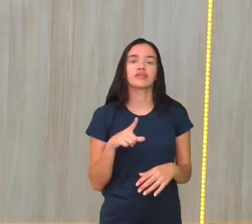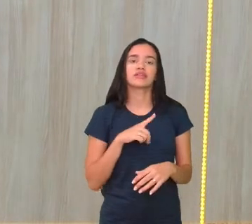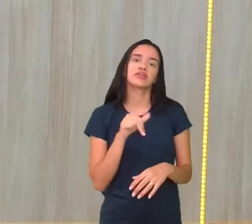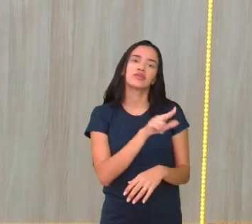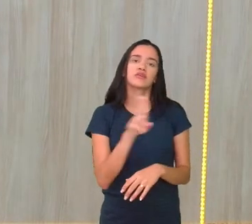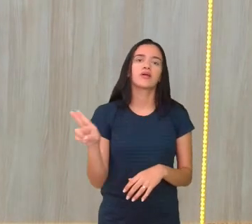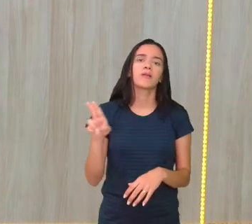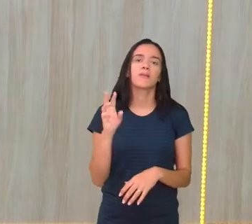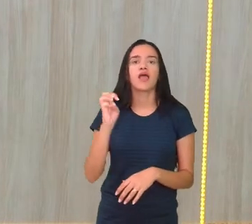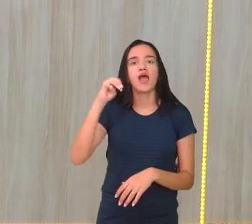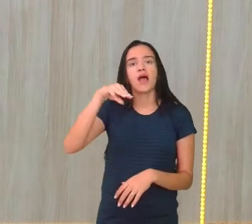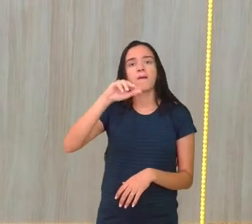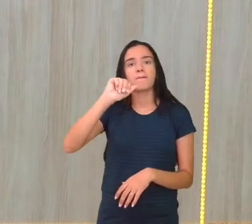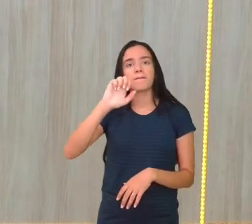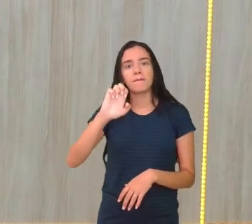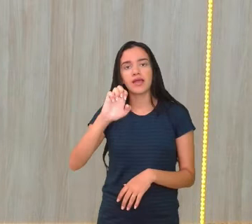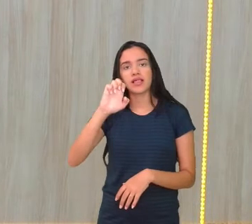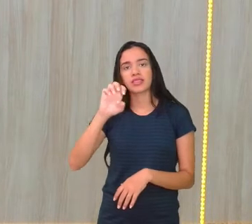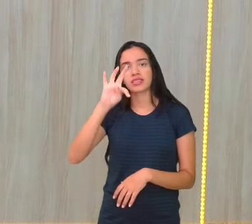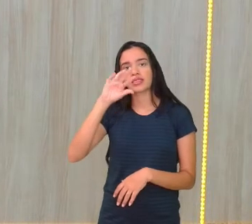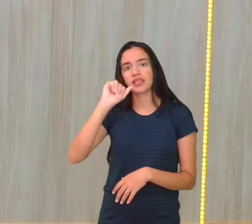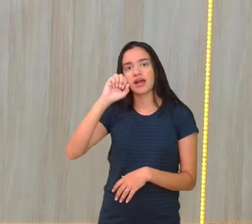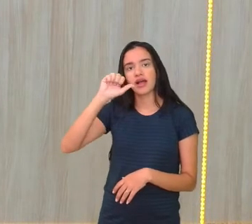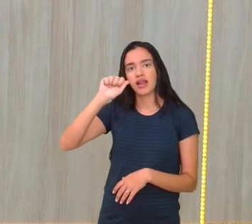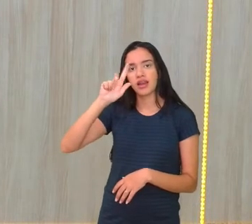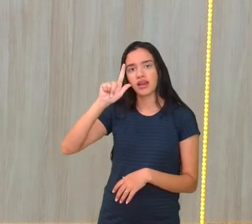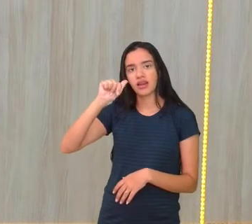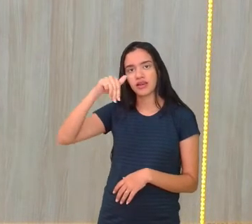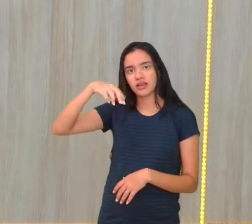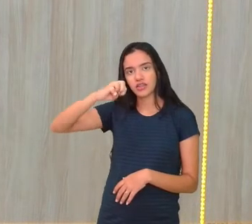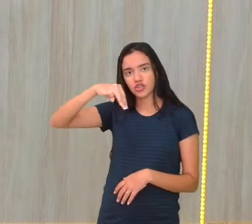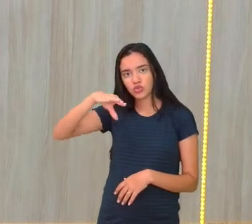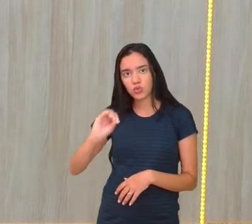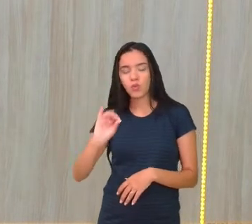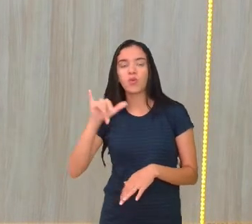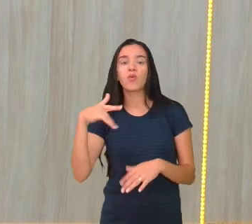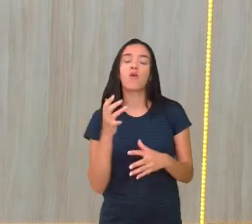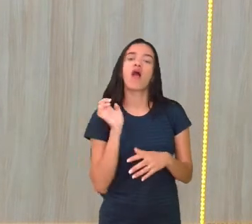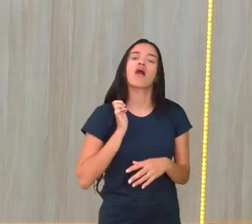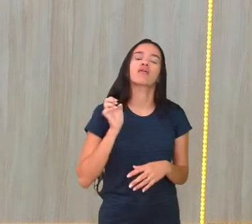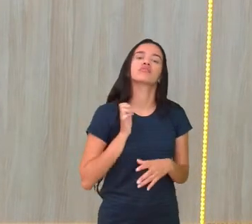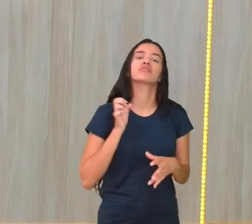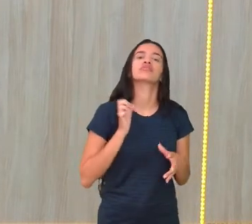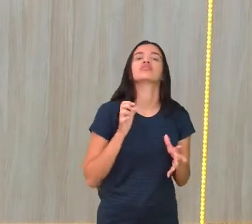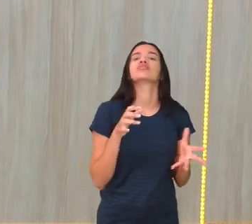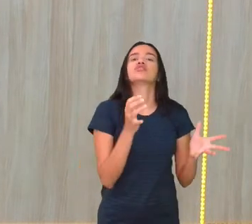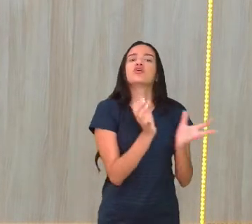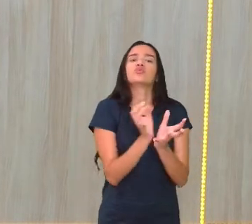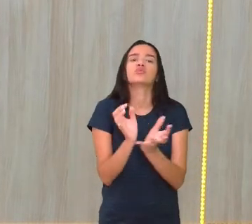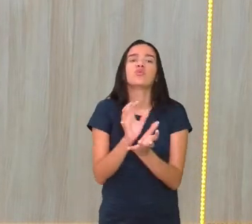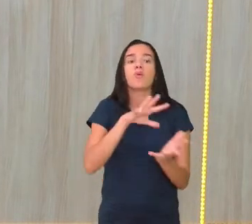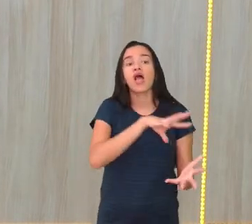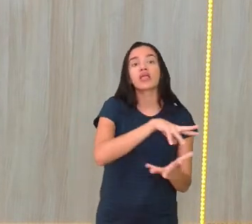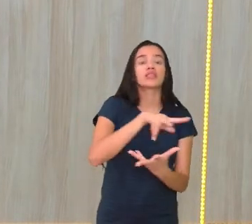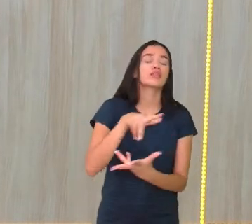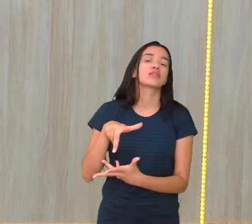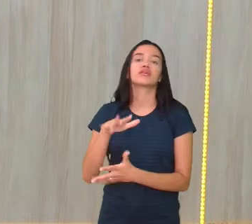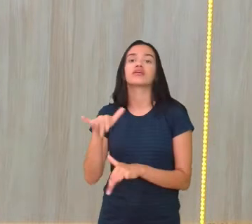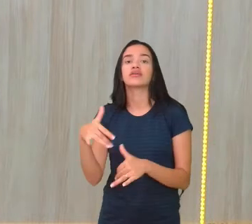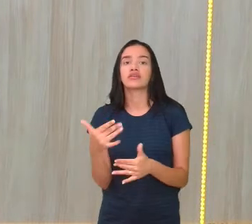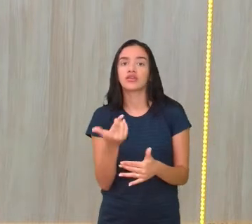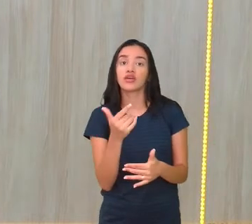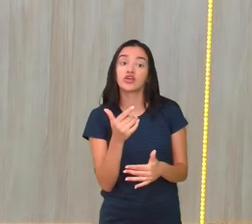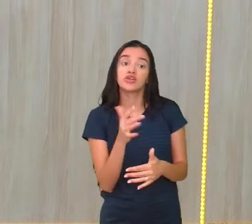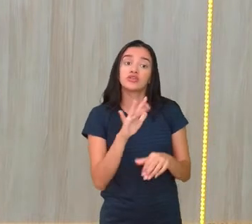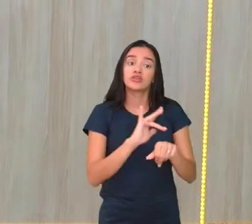chamada de metalismo, que dizia o seguinte: a riqueza de uma nação era medida pela quantidade de ouro